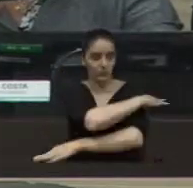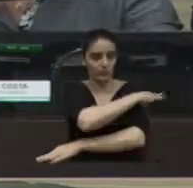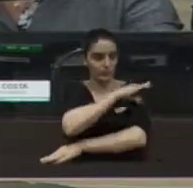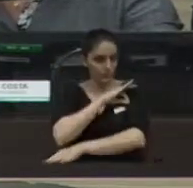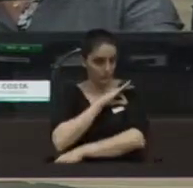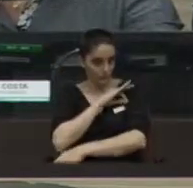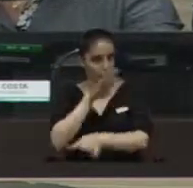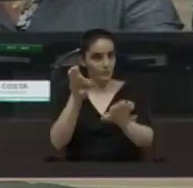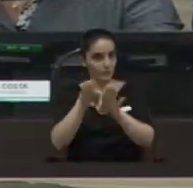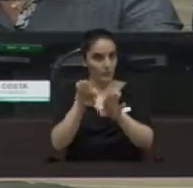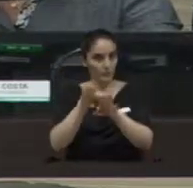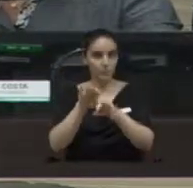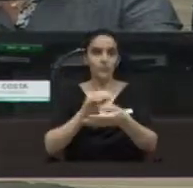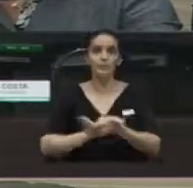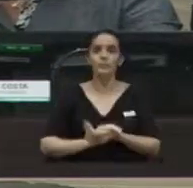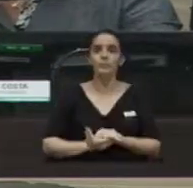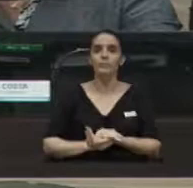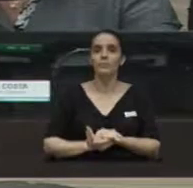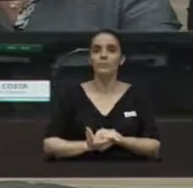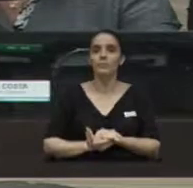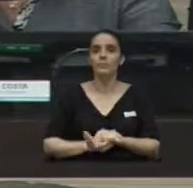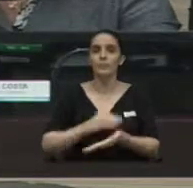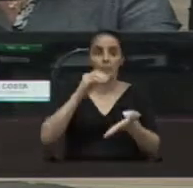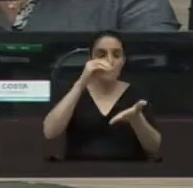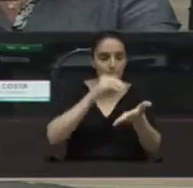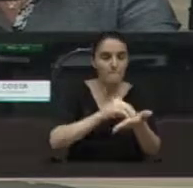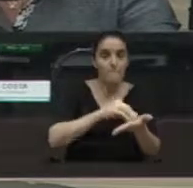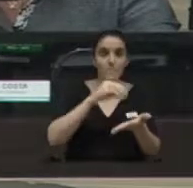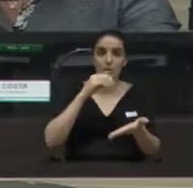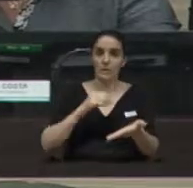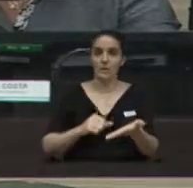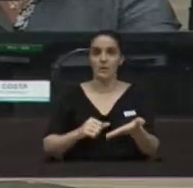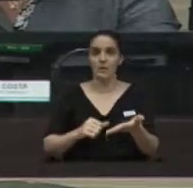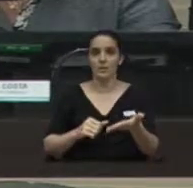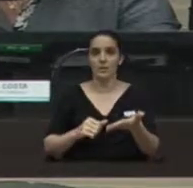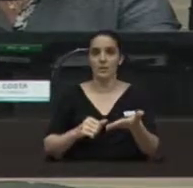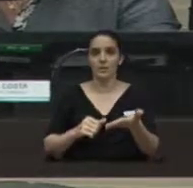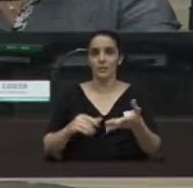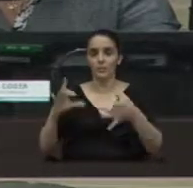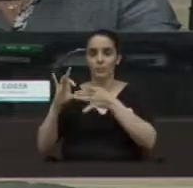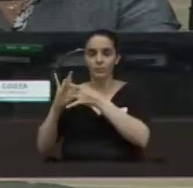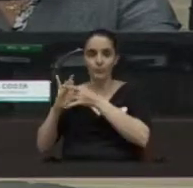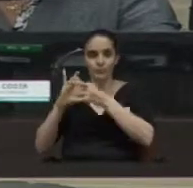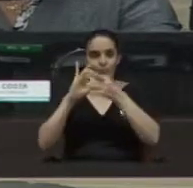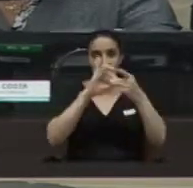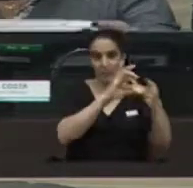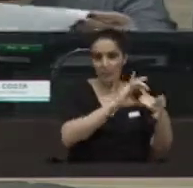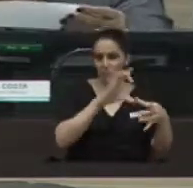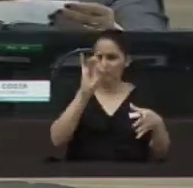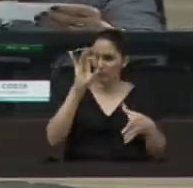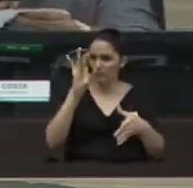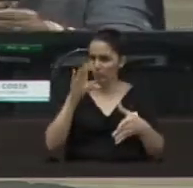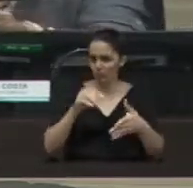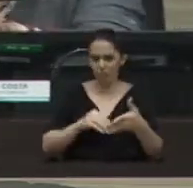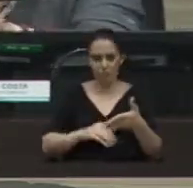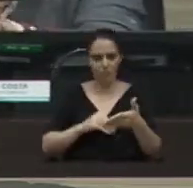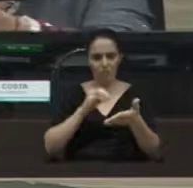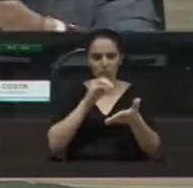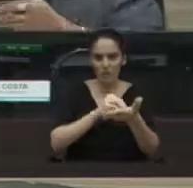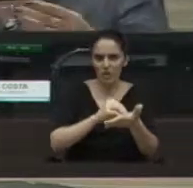prefeito. Na carteirinha do deficiente não dá direito à integração, apenas para as carteirinhas comuns?